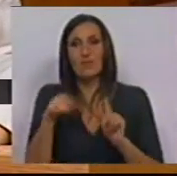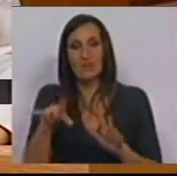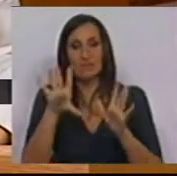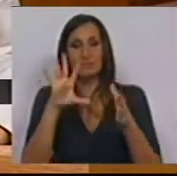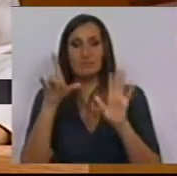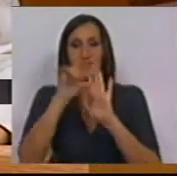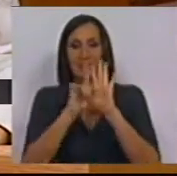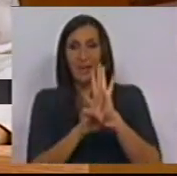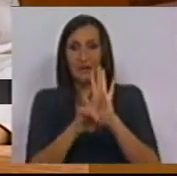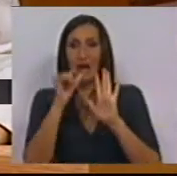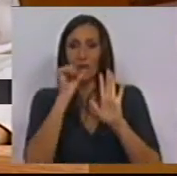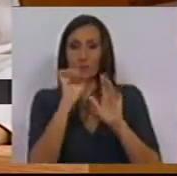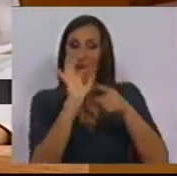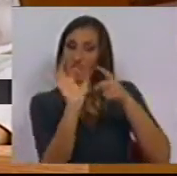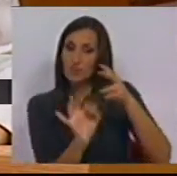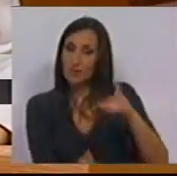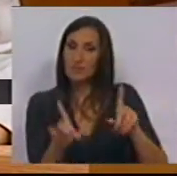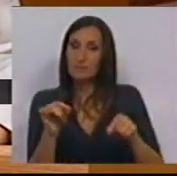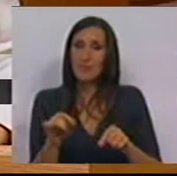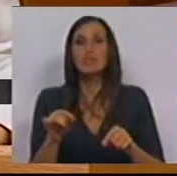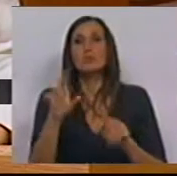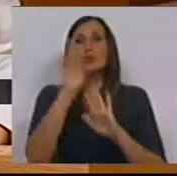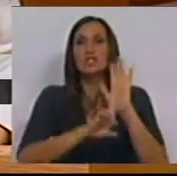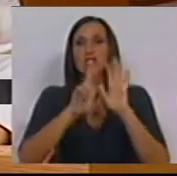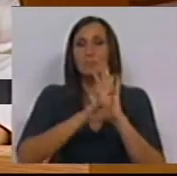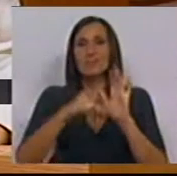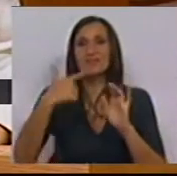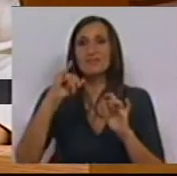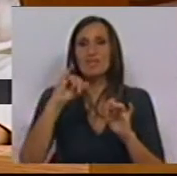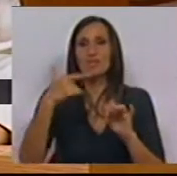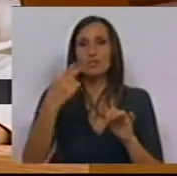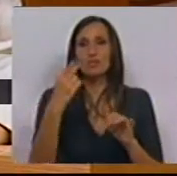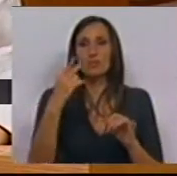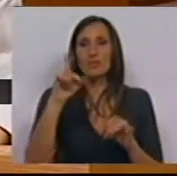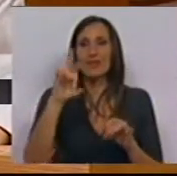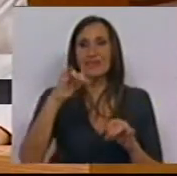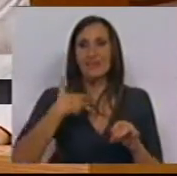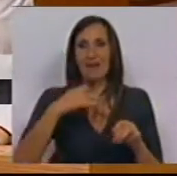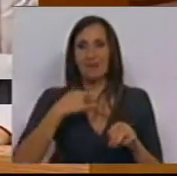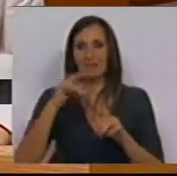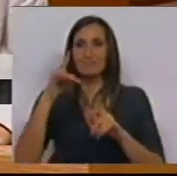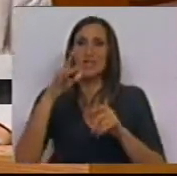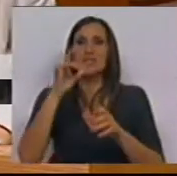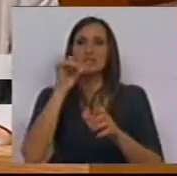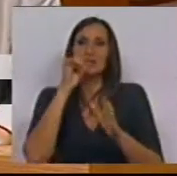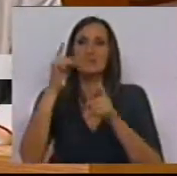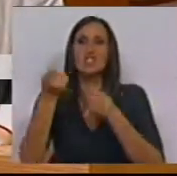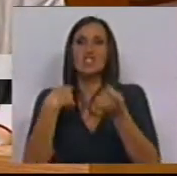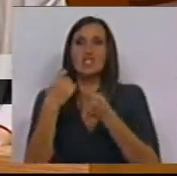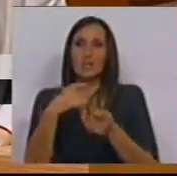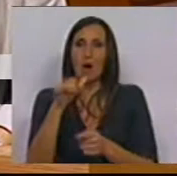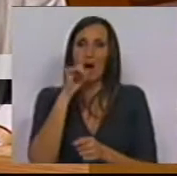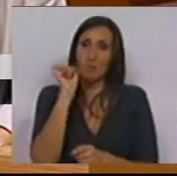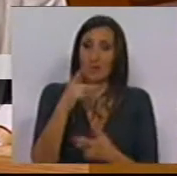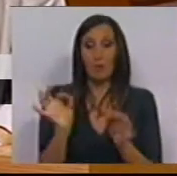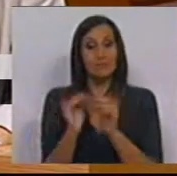da Água e do regime da titularidade dos recursos hídricos. Senhoras e senhores deputados, o mote está